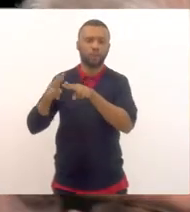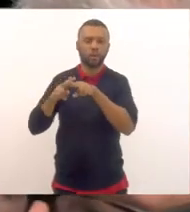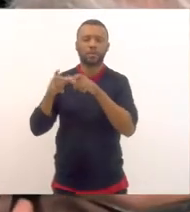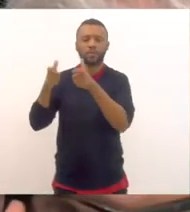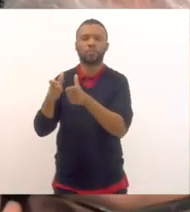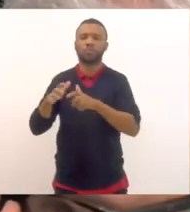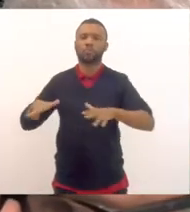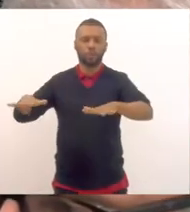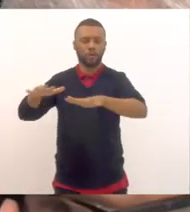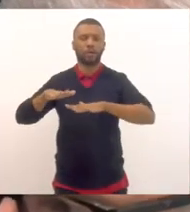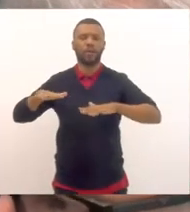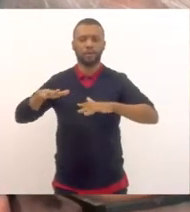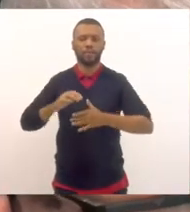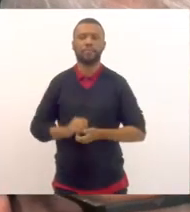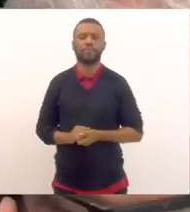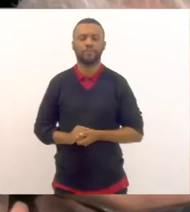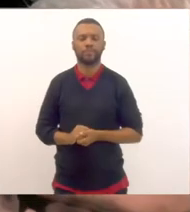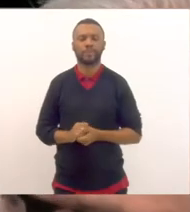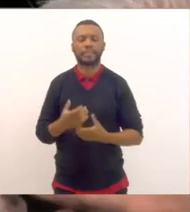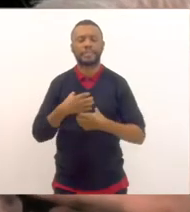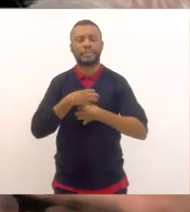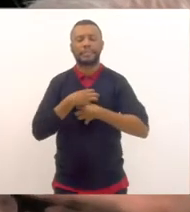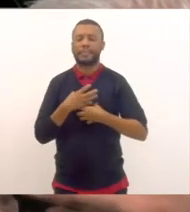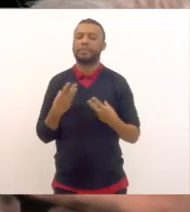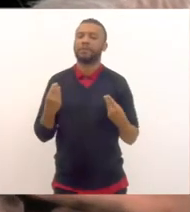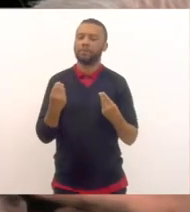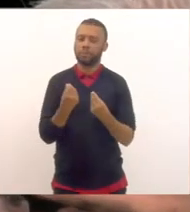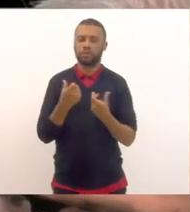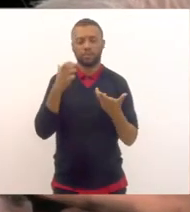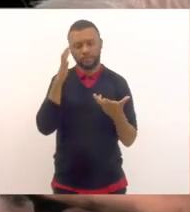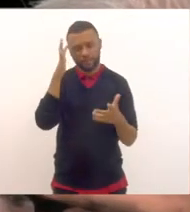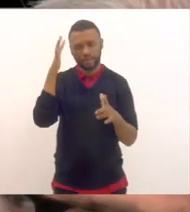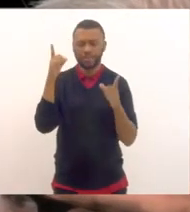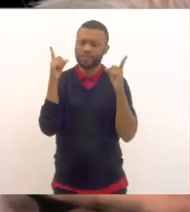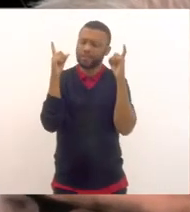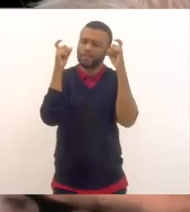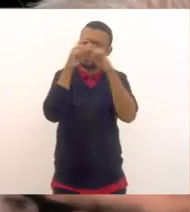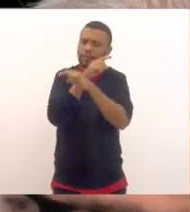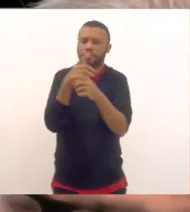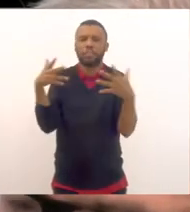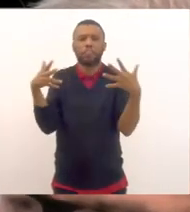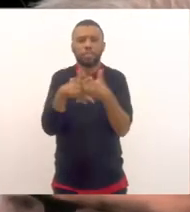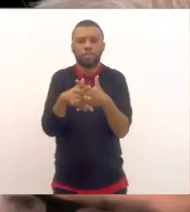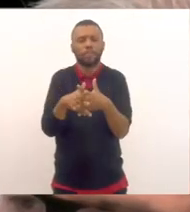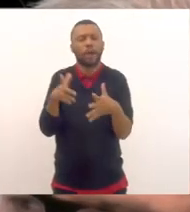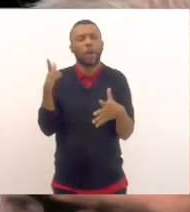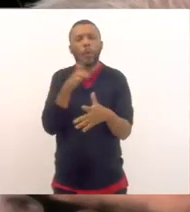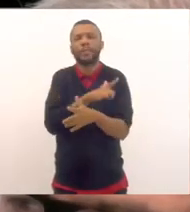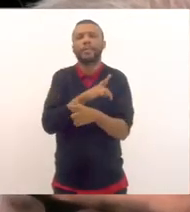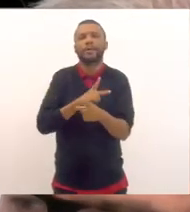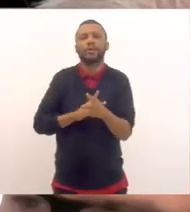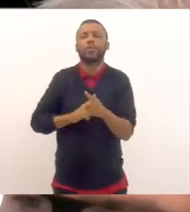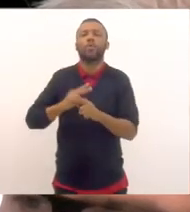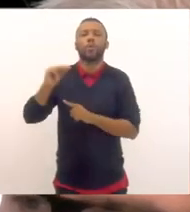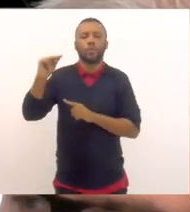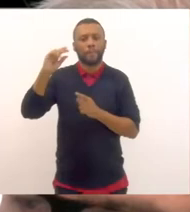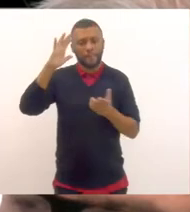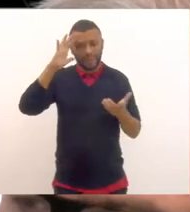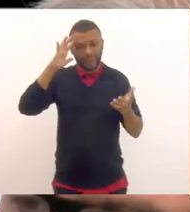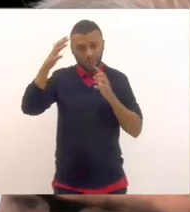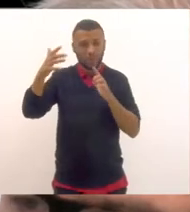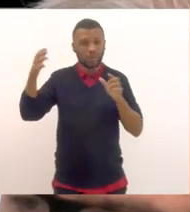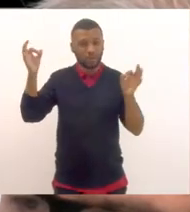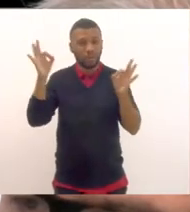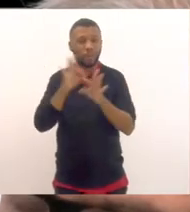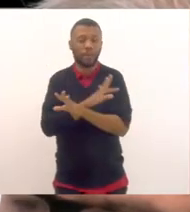é é sensível à situação ela é difícil para poder alcançar uma solução completa e depende também